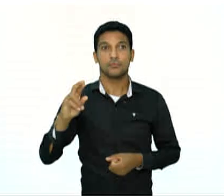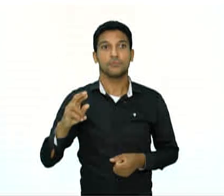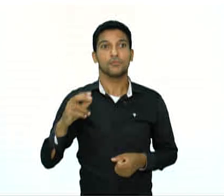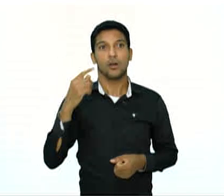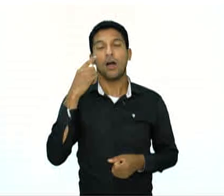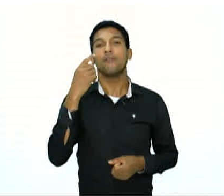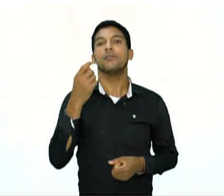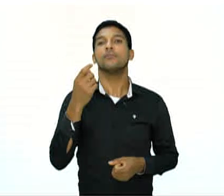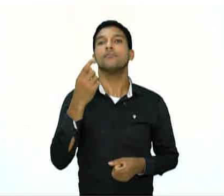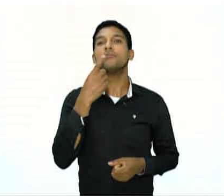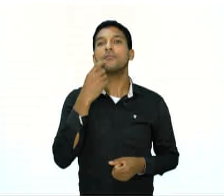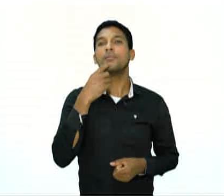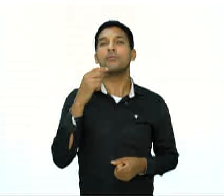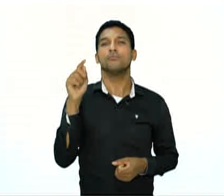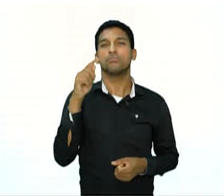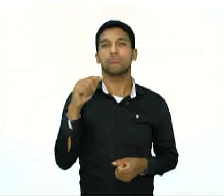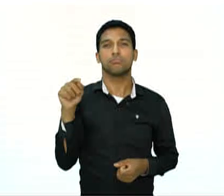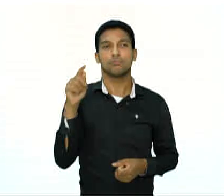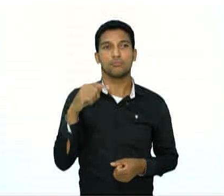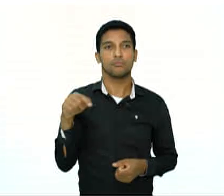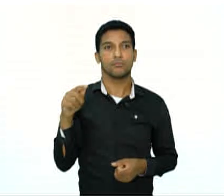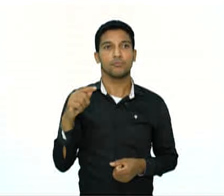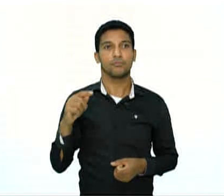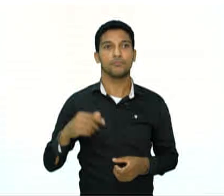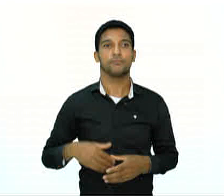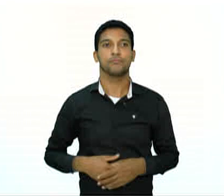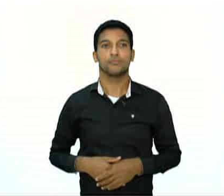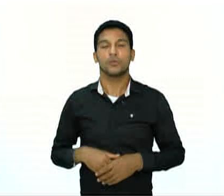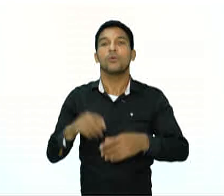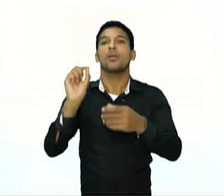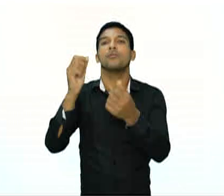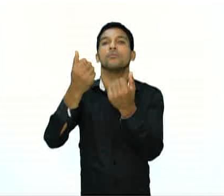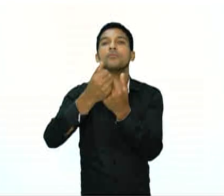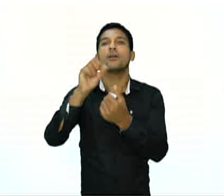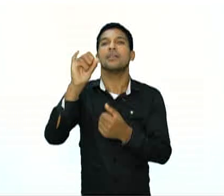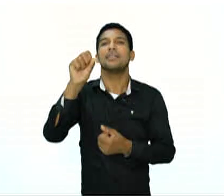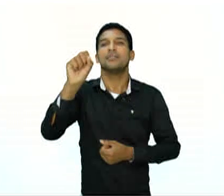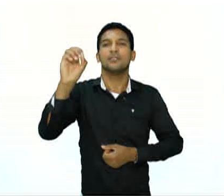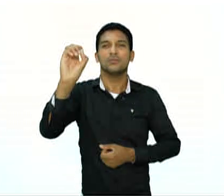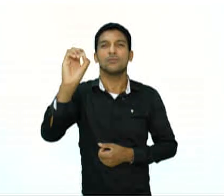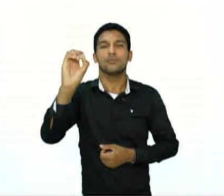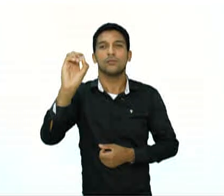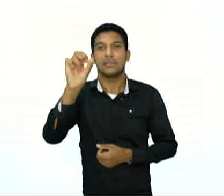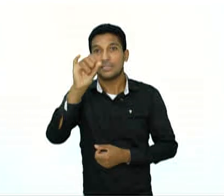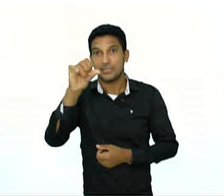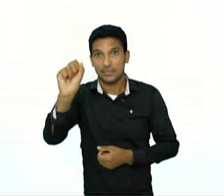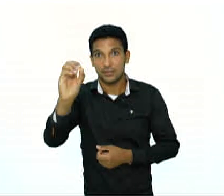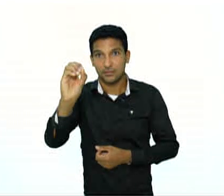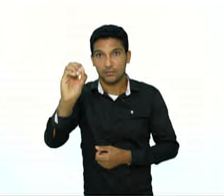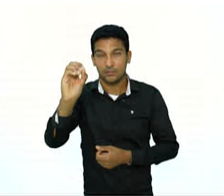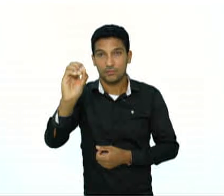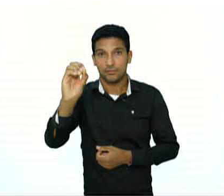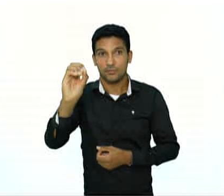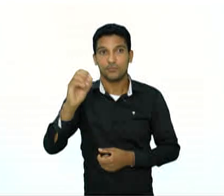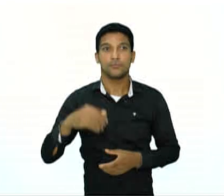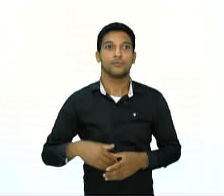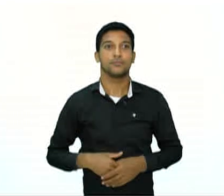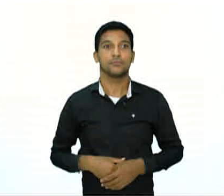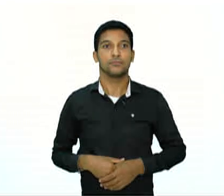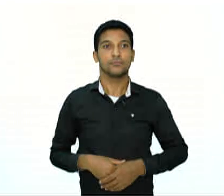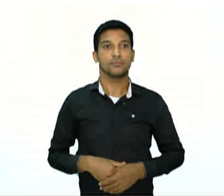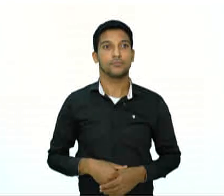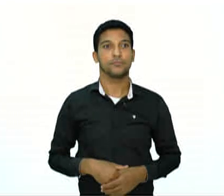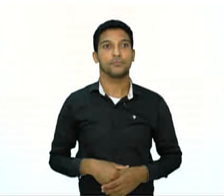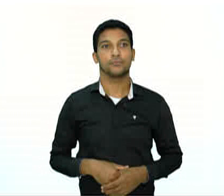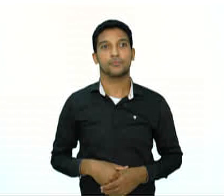Também é uma técnica da notícia inventada. Não quer dizer que seja verdadeira, não quer dizer isso. A notícia está